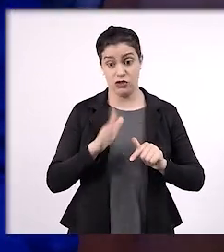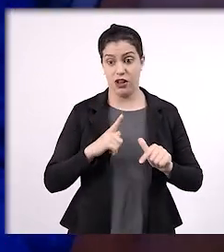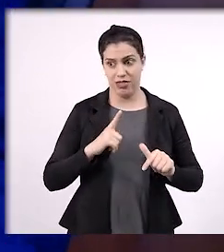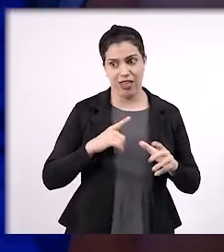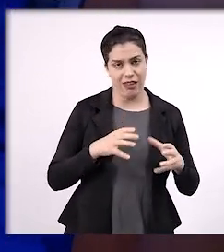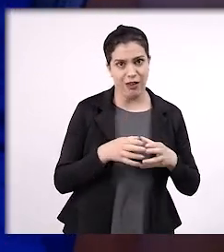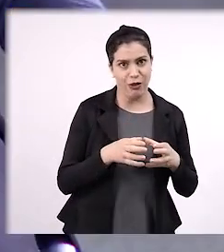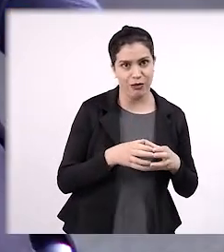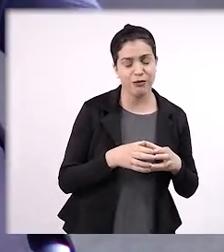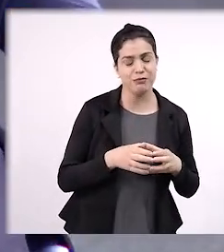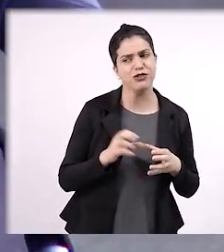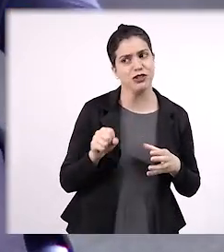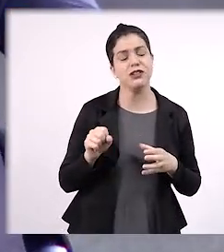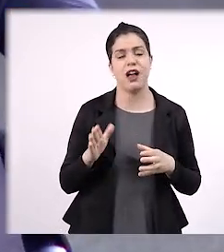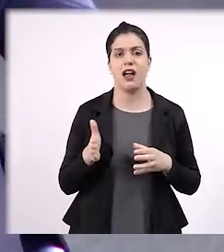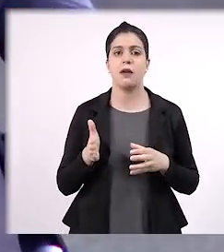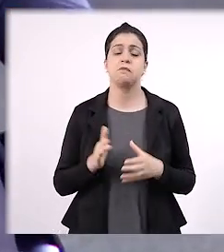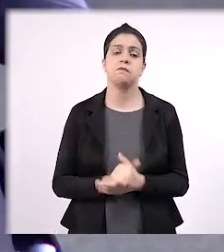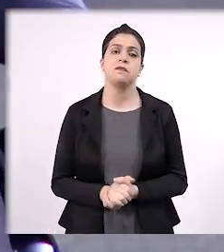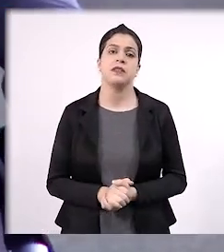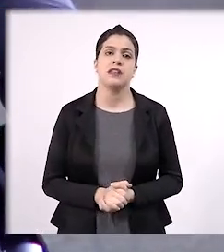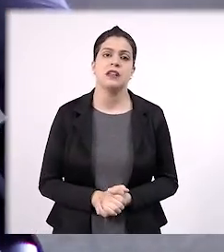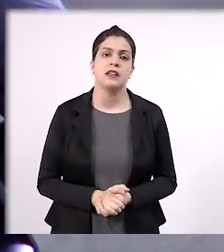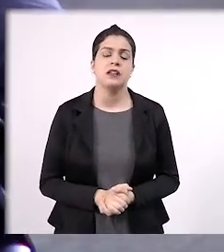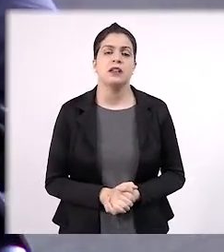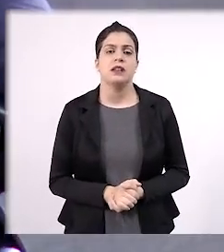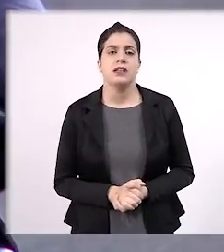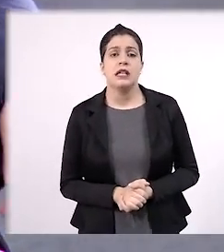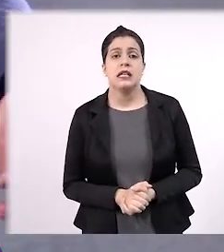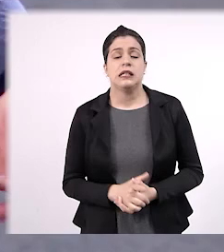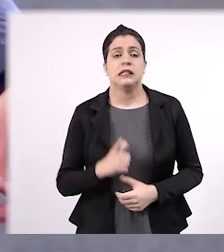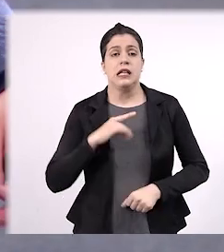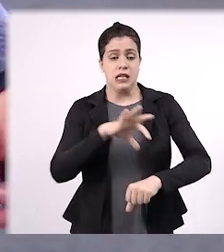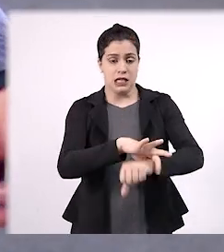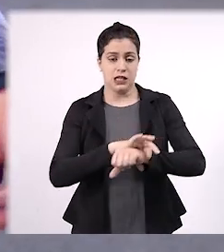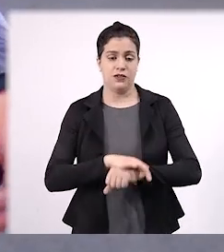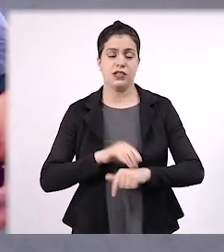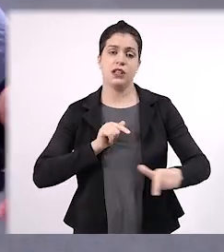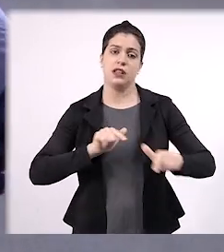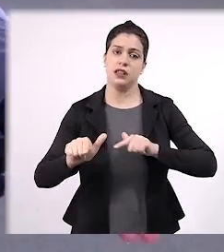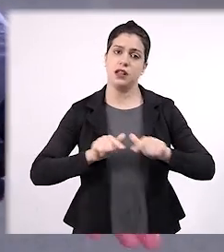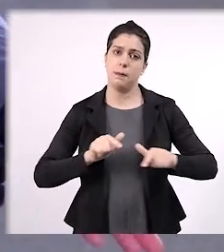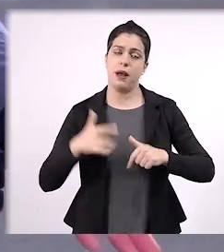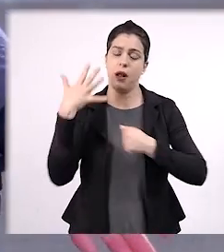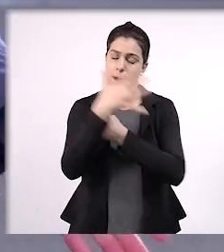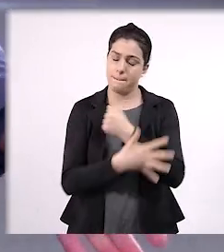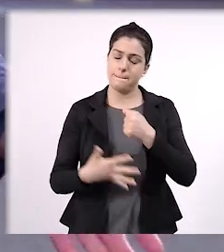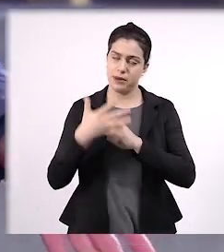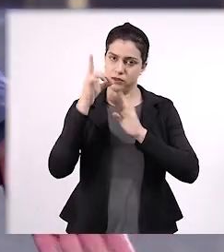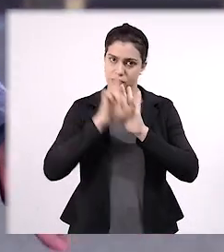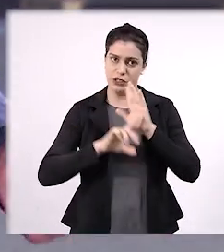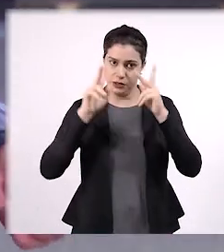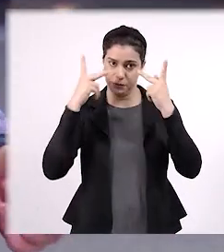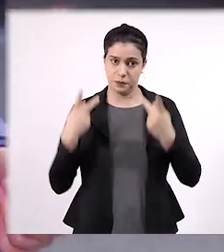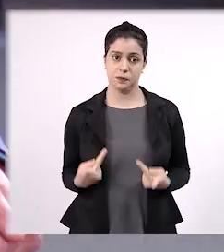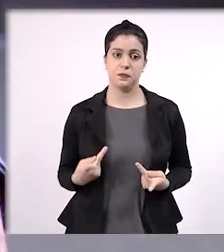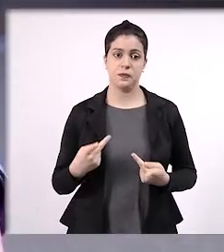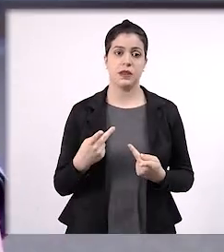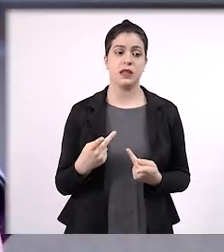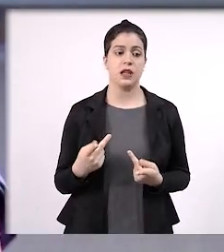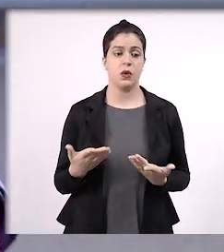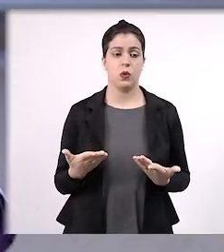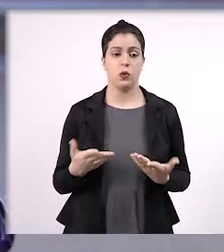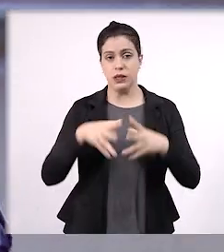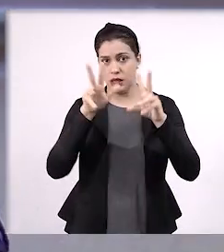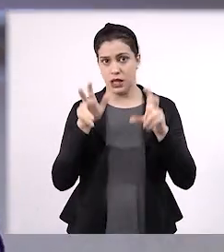já tem realizado. A Defensoria, ela tem um trabalho de defesa de direitos humanos. Então, quando se fala em Junho